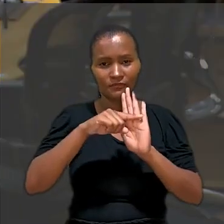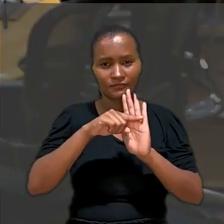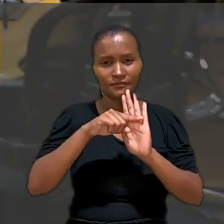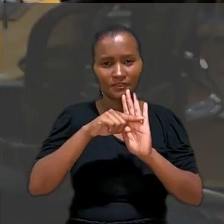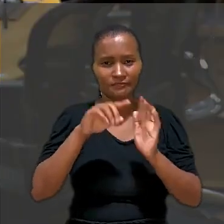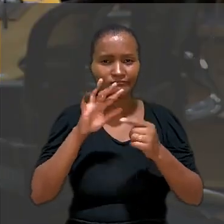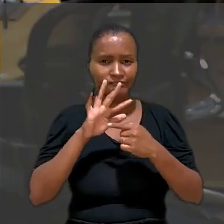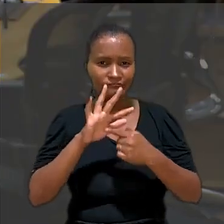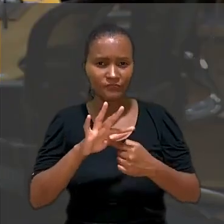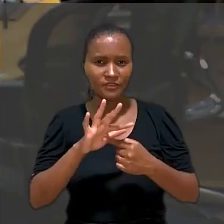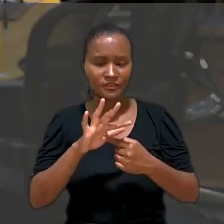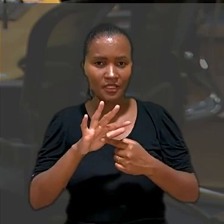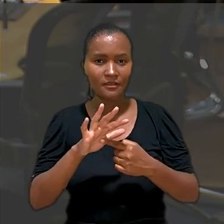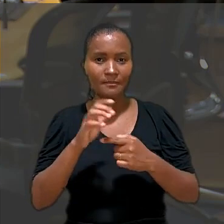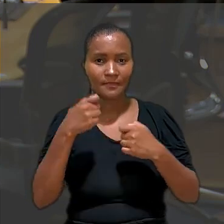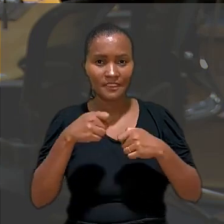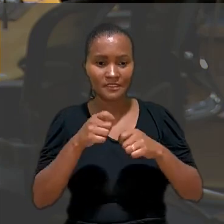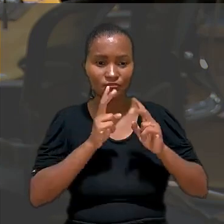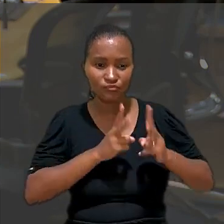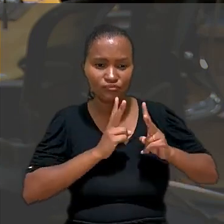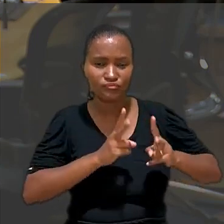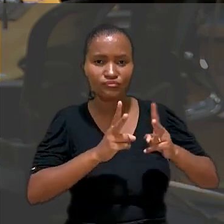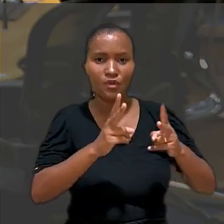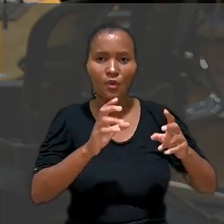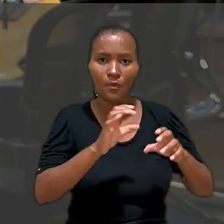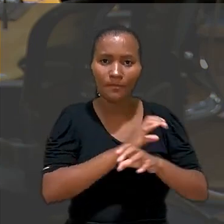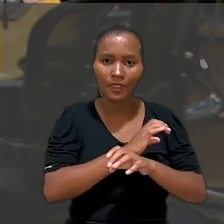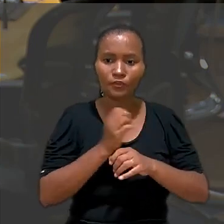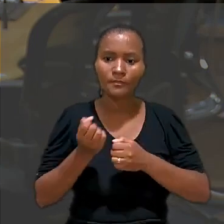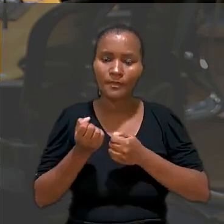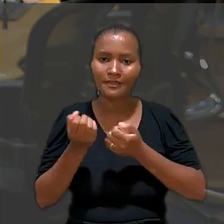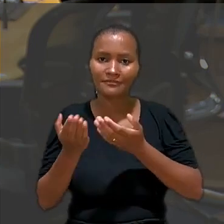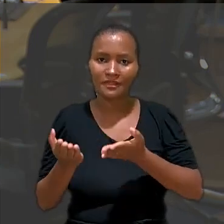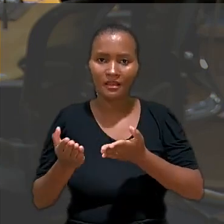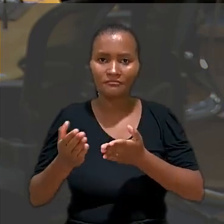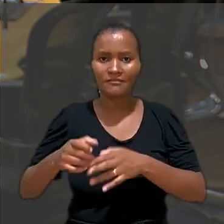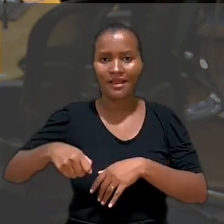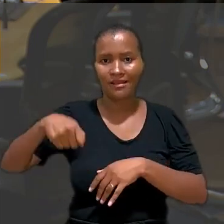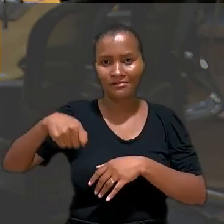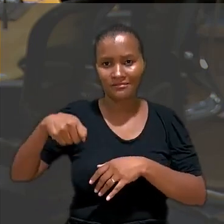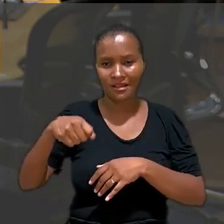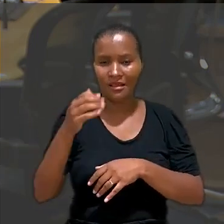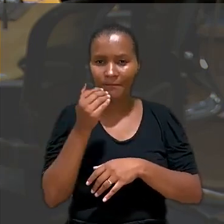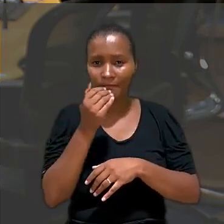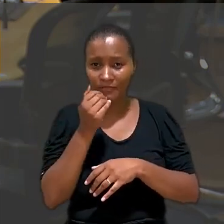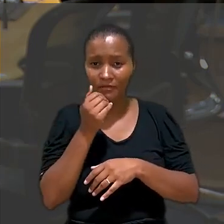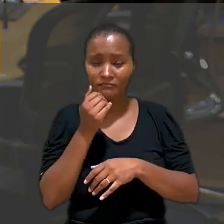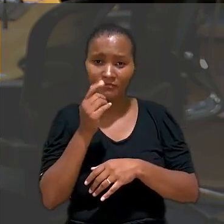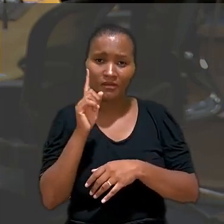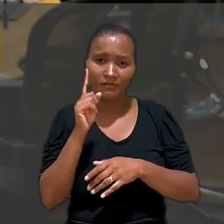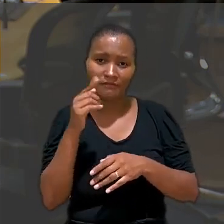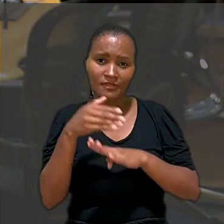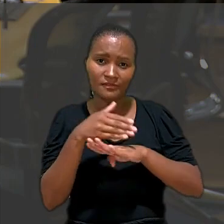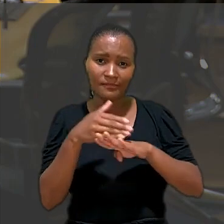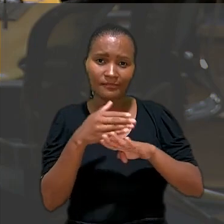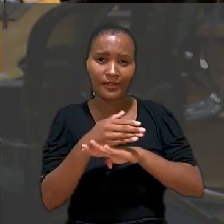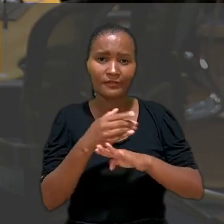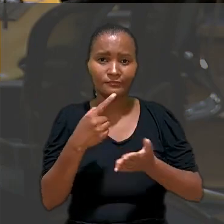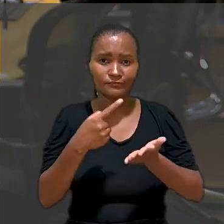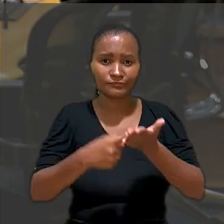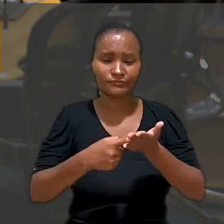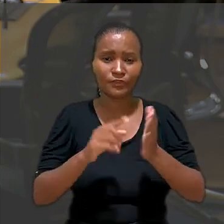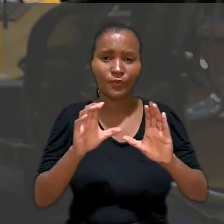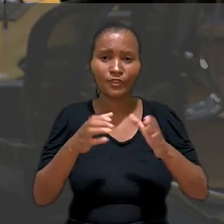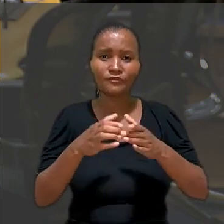A cláusula que condicionava a assiduidade integral para a concessão de cesta básica fazia parte da Convenção Coletiva de Trabalho